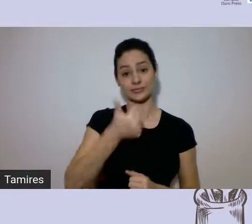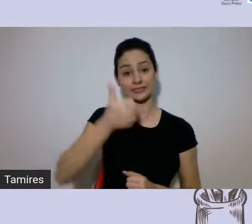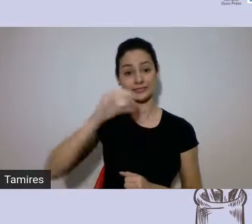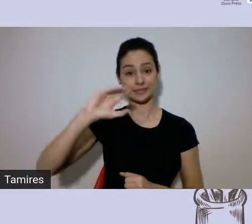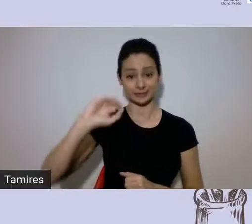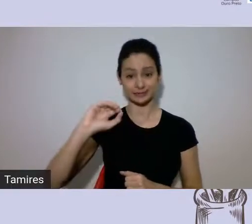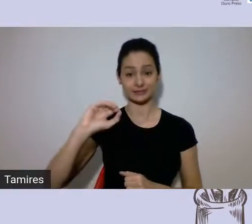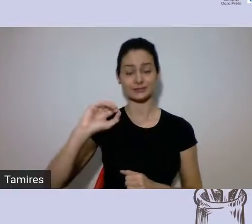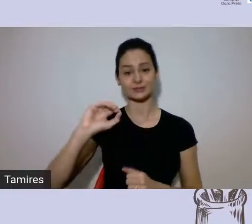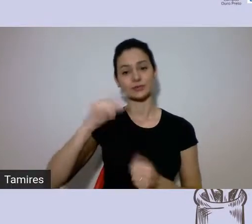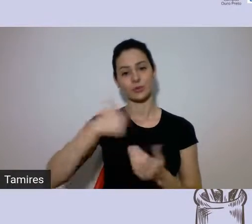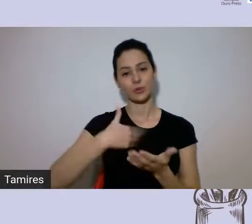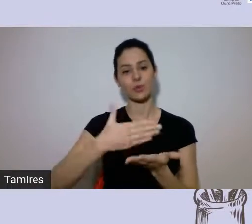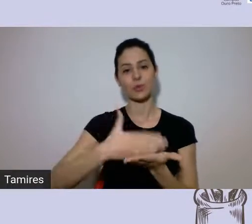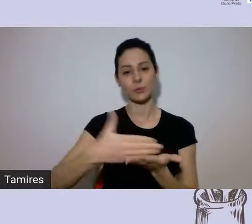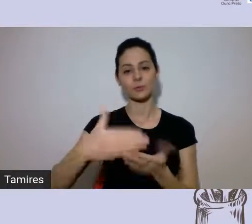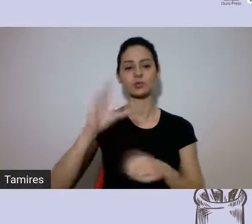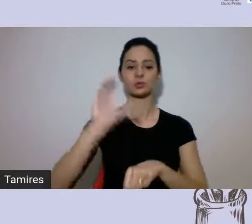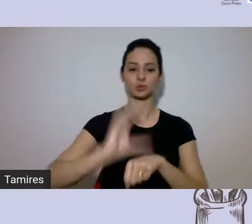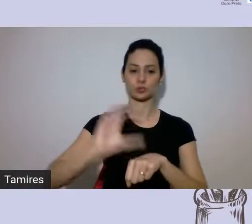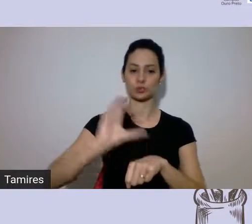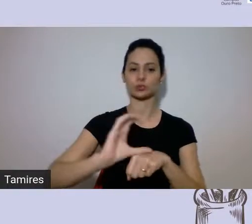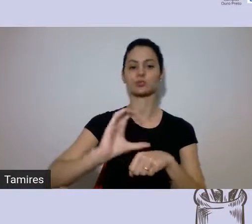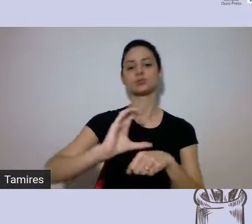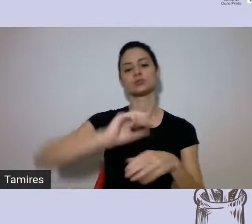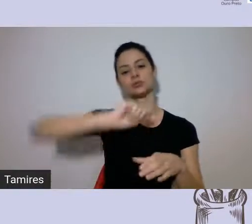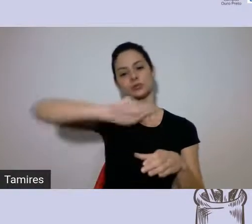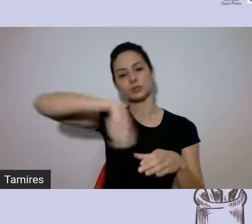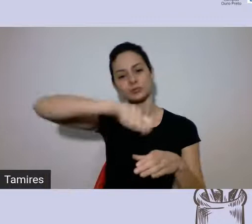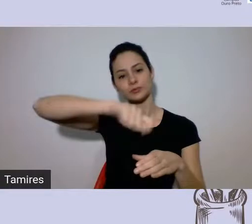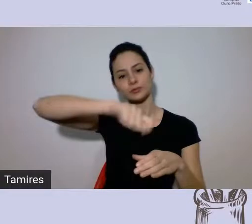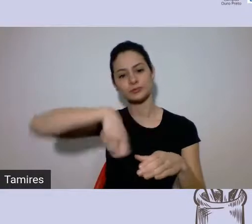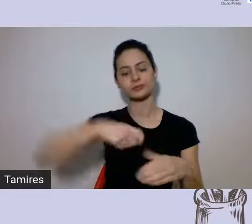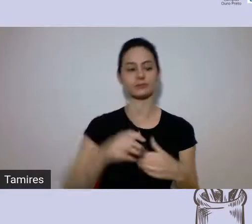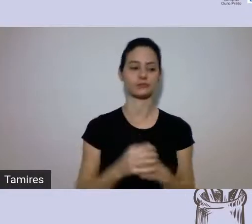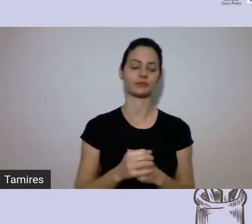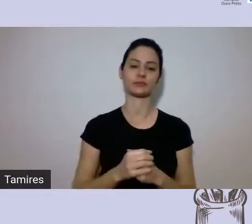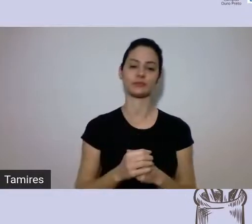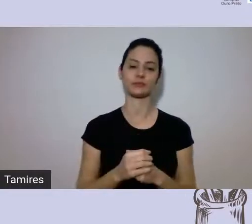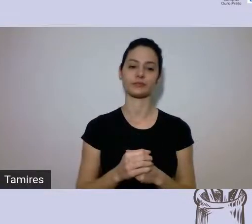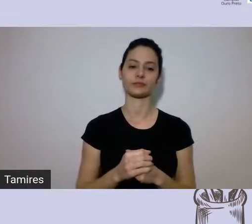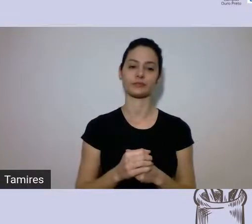desde o início do curso de gastronomia, tá?